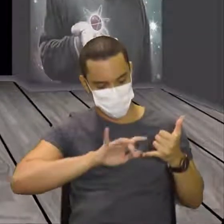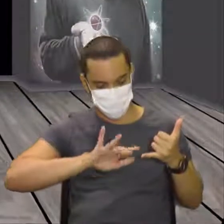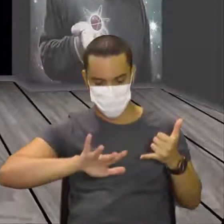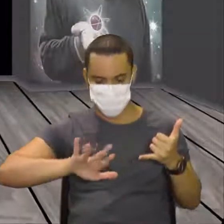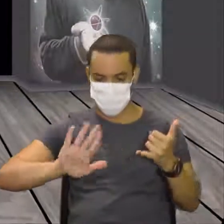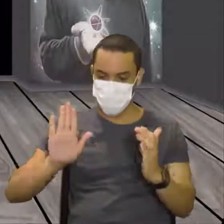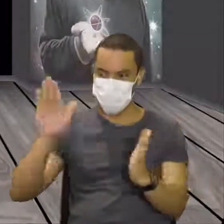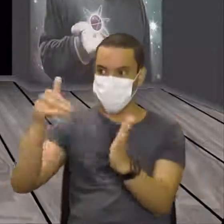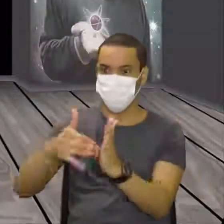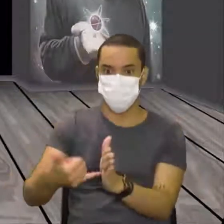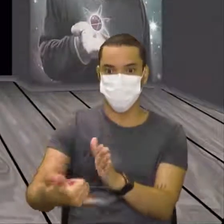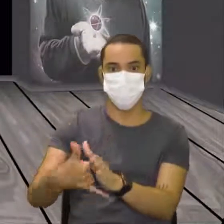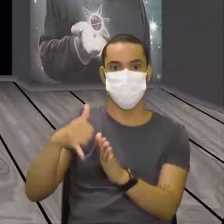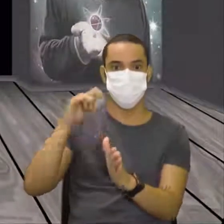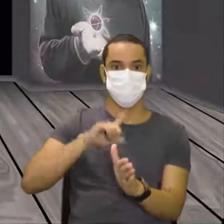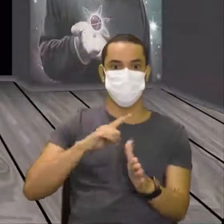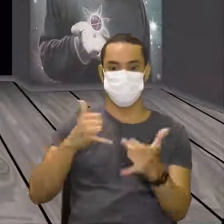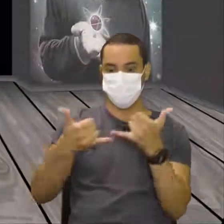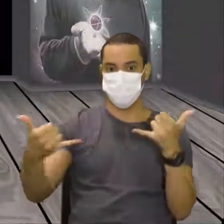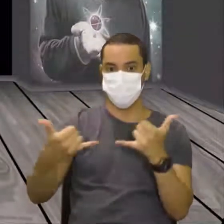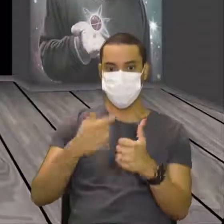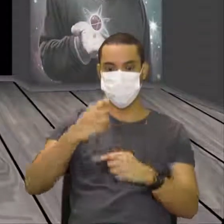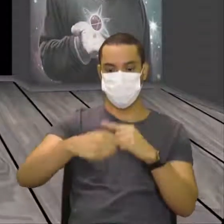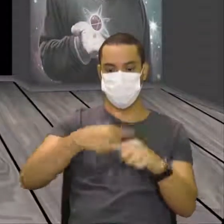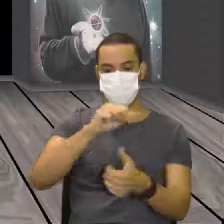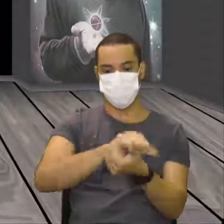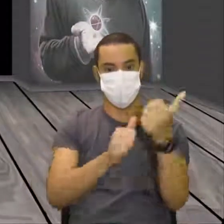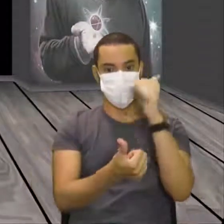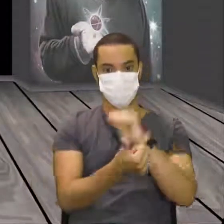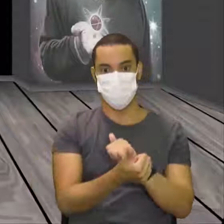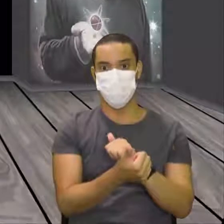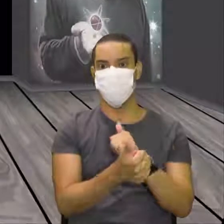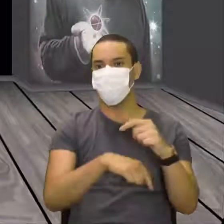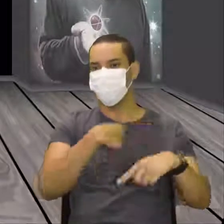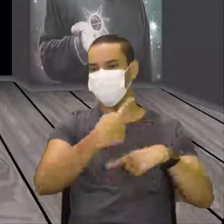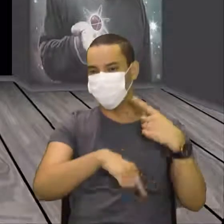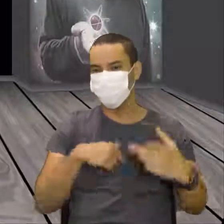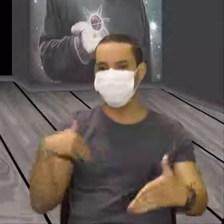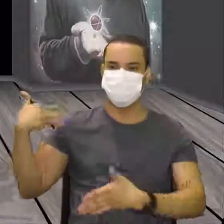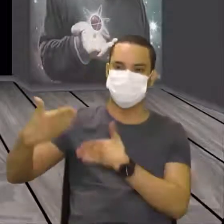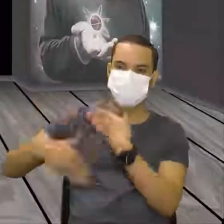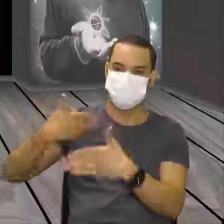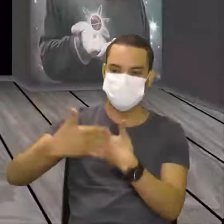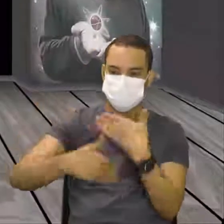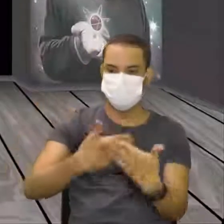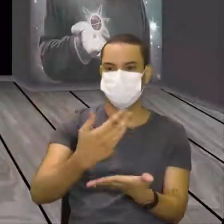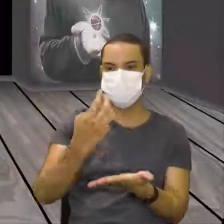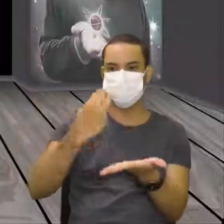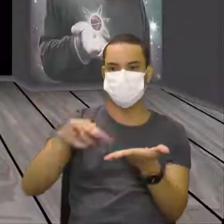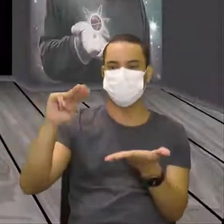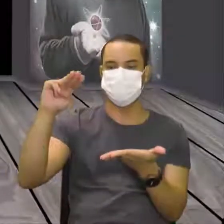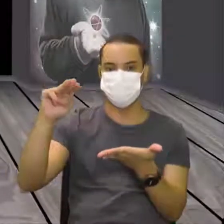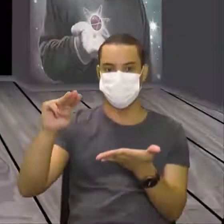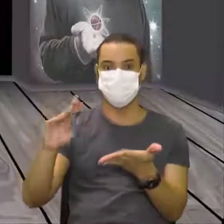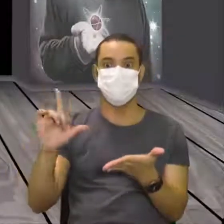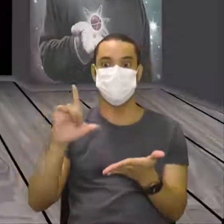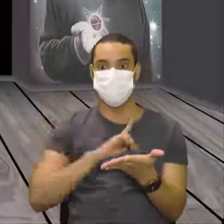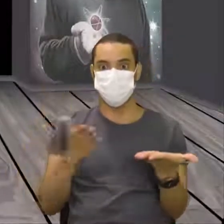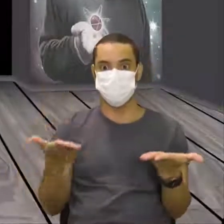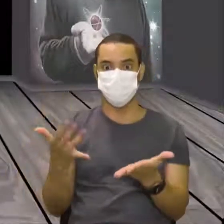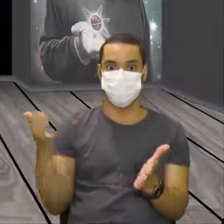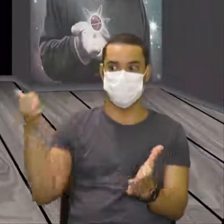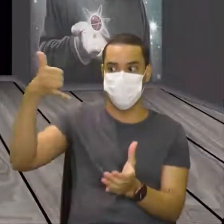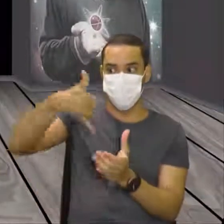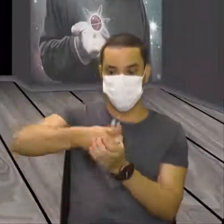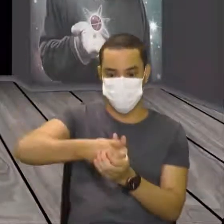chegava até lá, tinha aquela agulha metálica que transformava esses pulsos aí em mensagem. Aí a gente vai lá para o